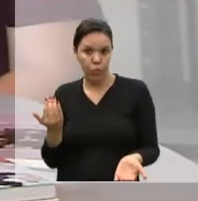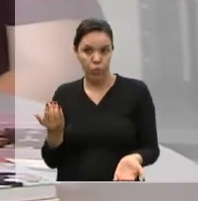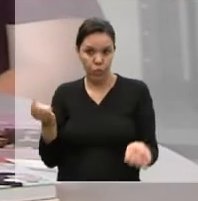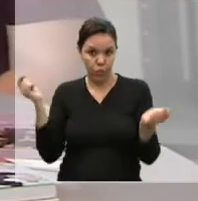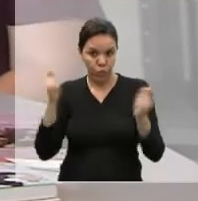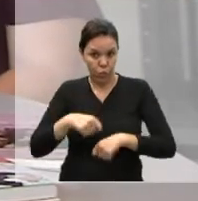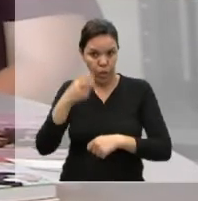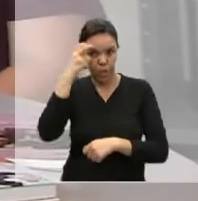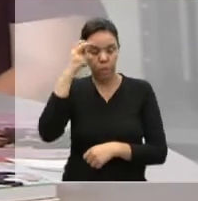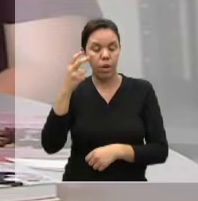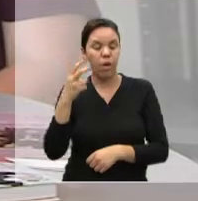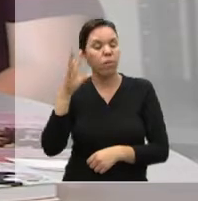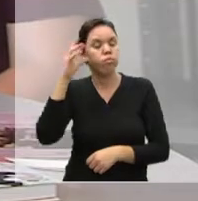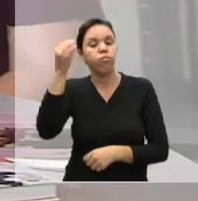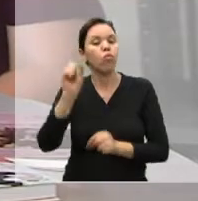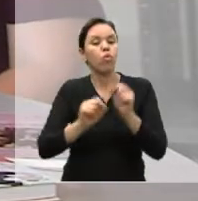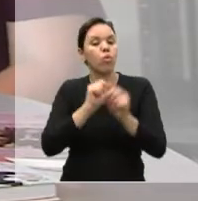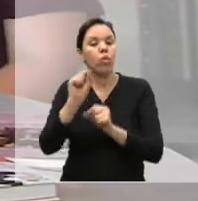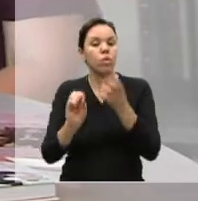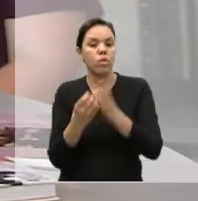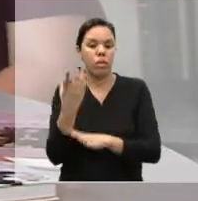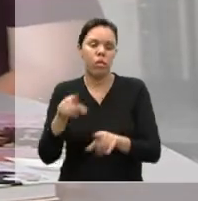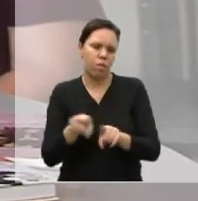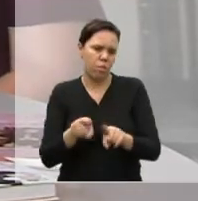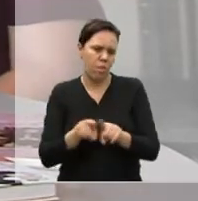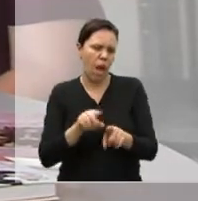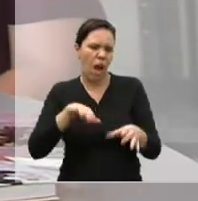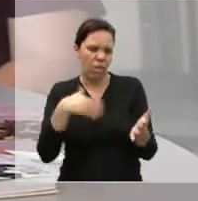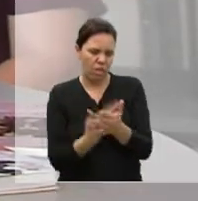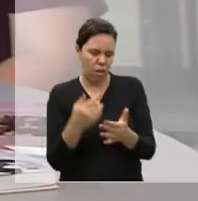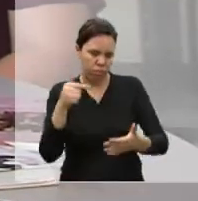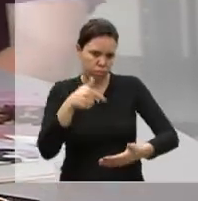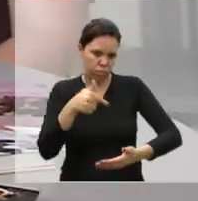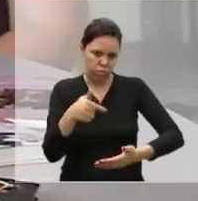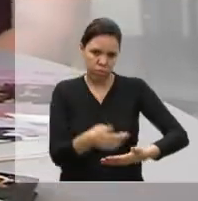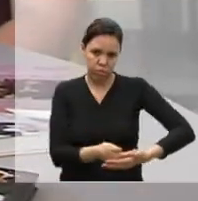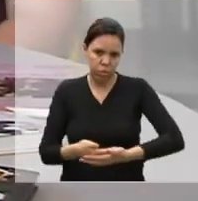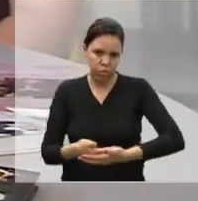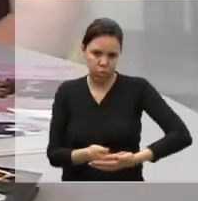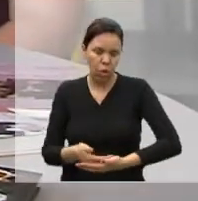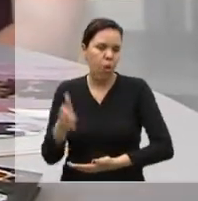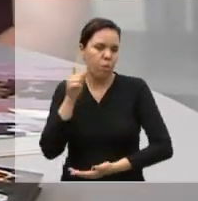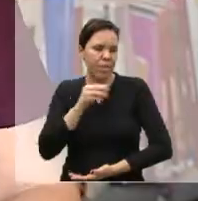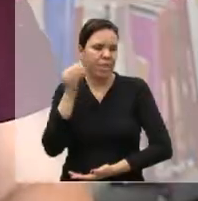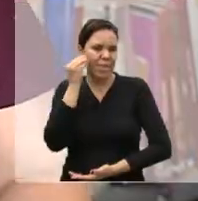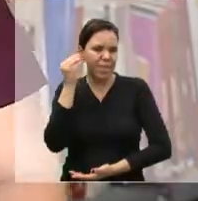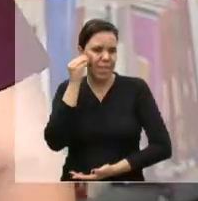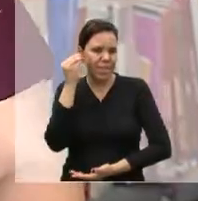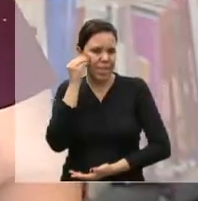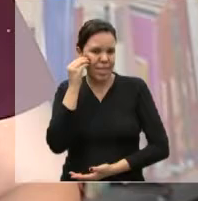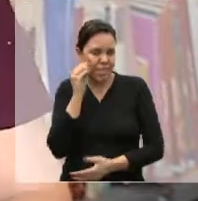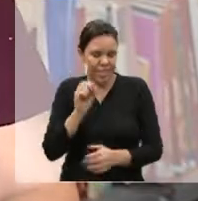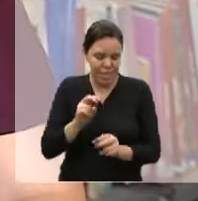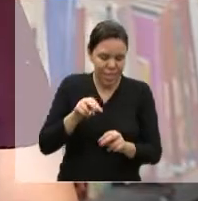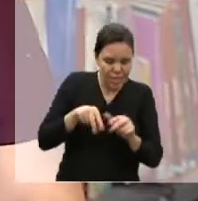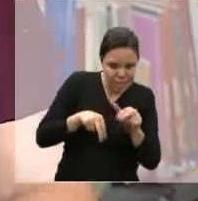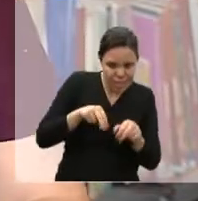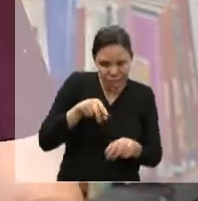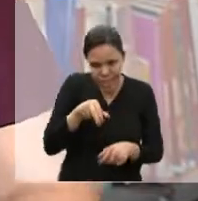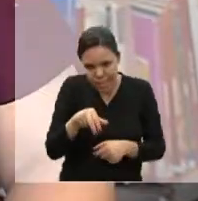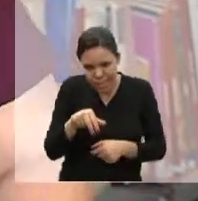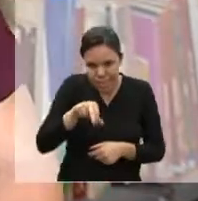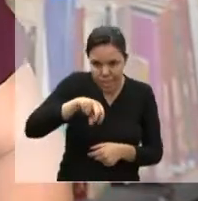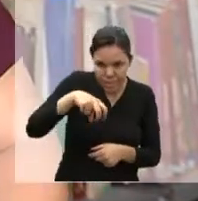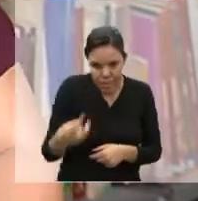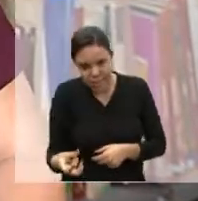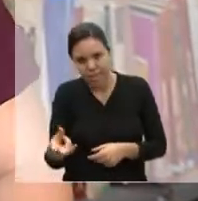Então, até mesmo o bebê, quando ele começa a tentar caminhar, por exemplo, aí ele cai, ele vê que talvez